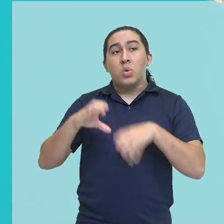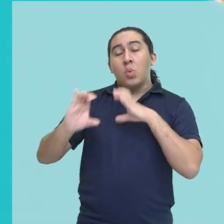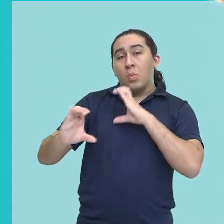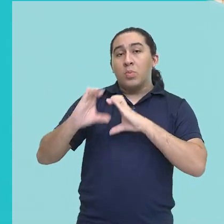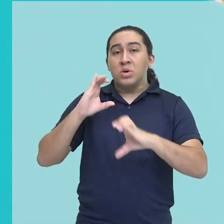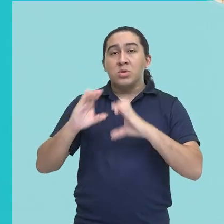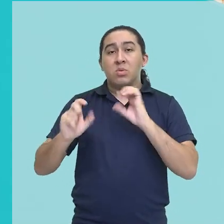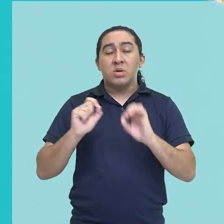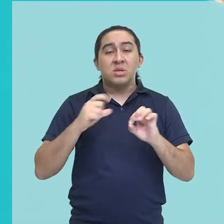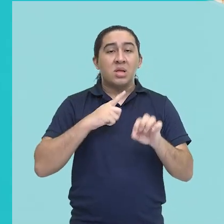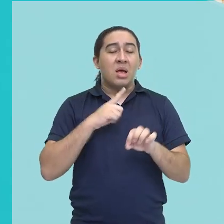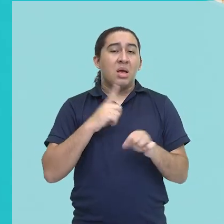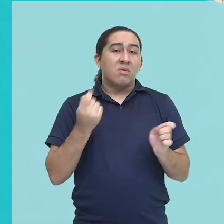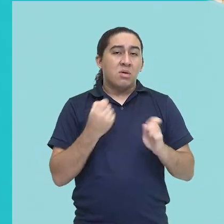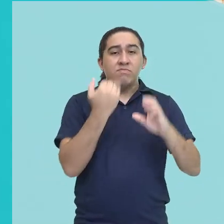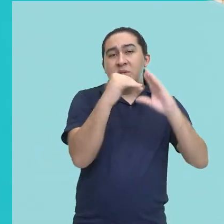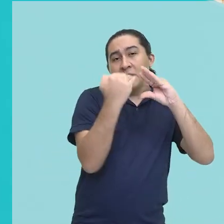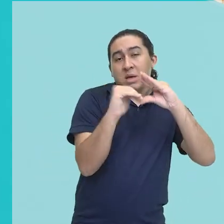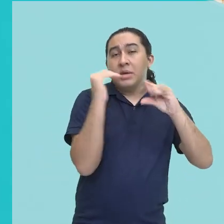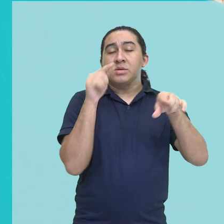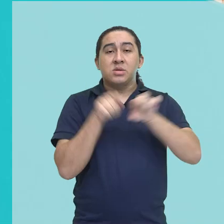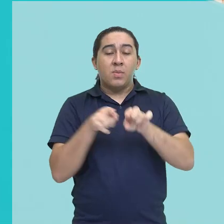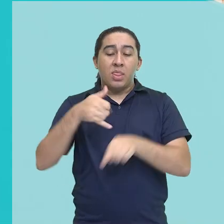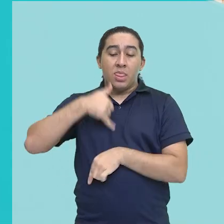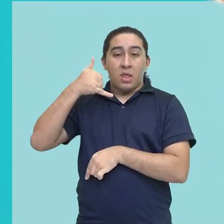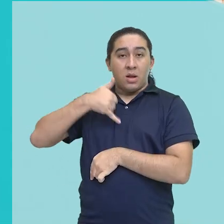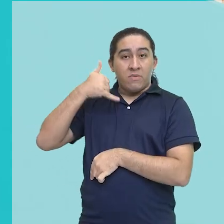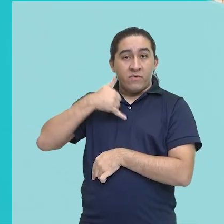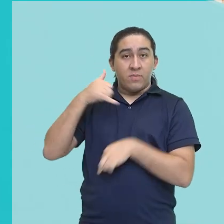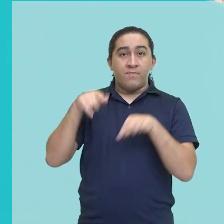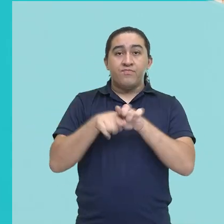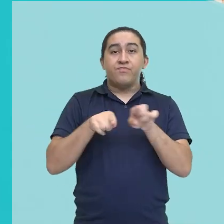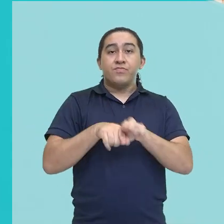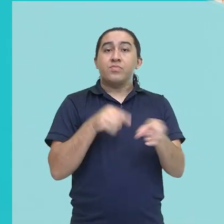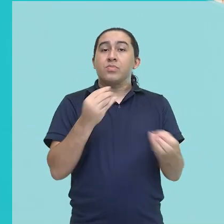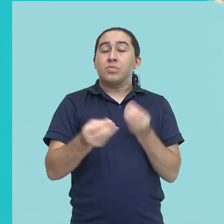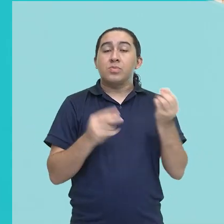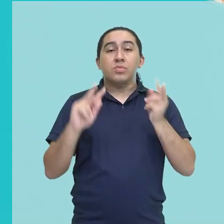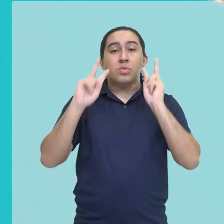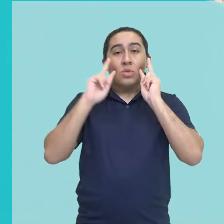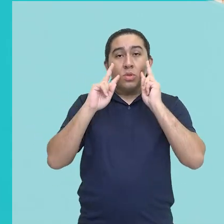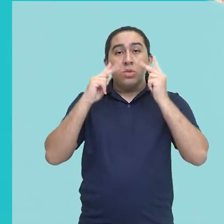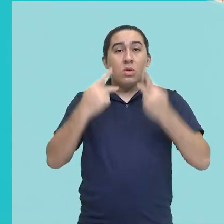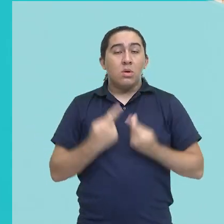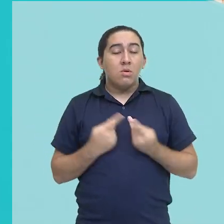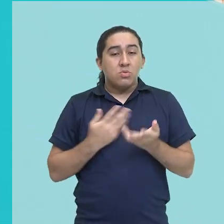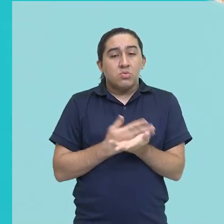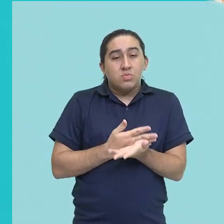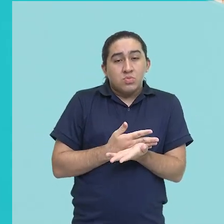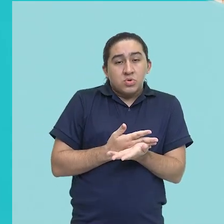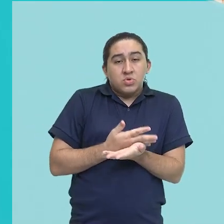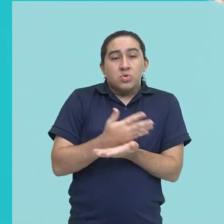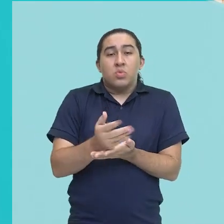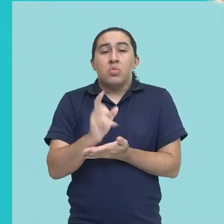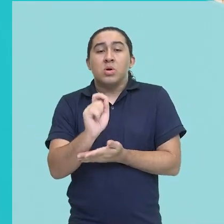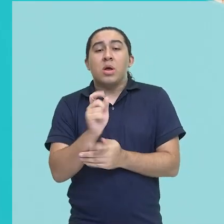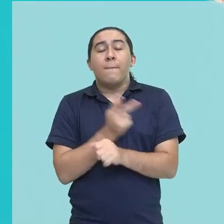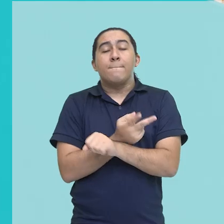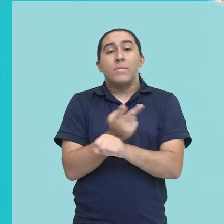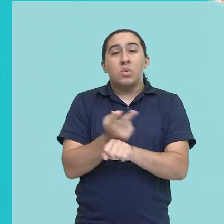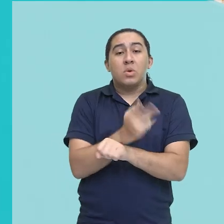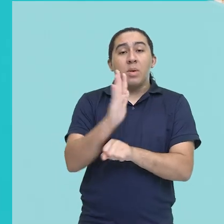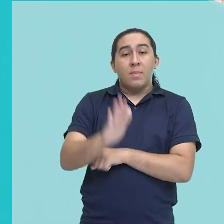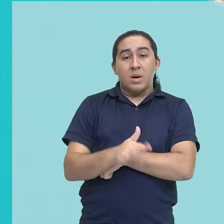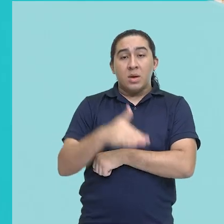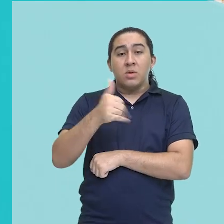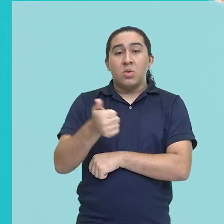por mensagens, por telefonemas, falando como o homem foi buscando, né, a melhoria